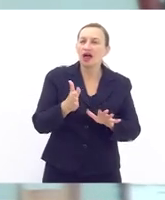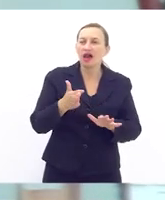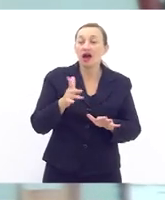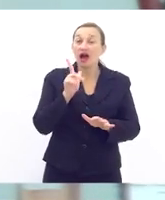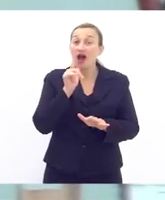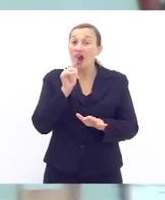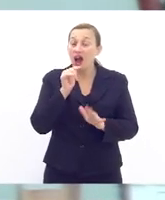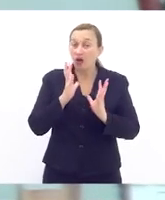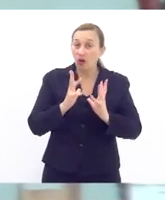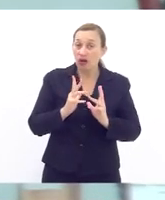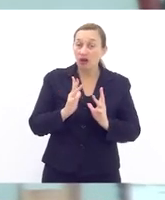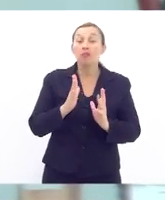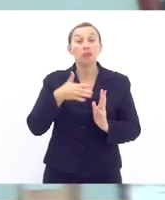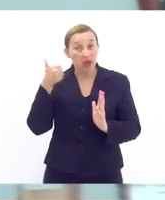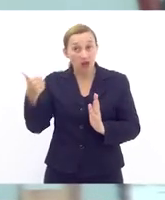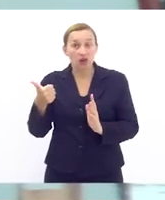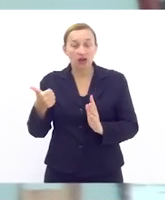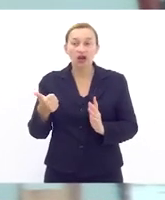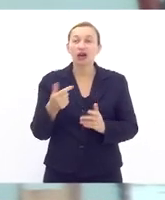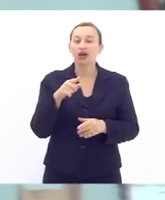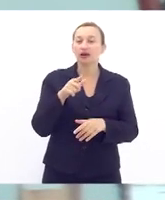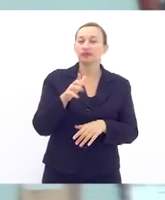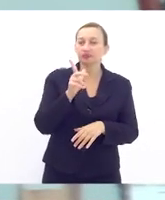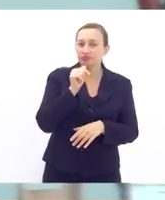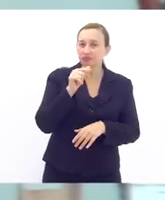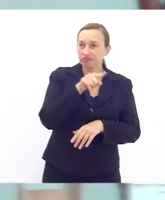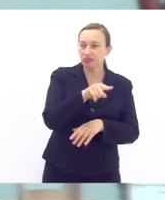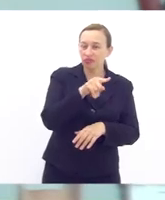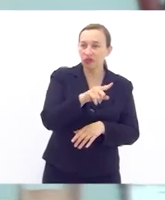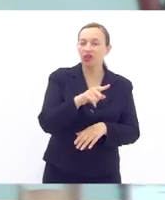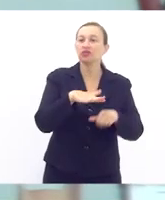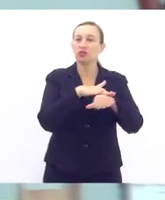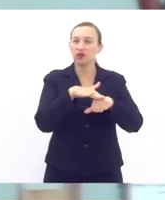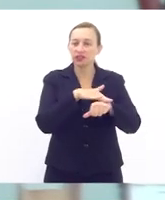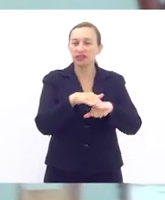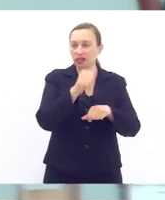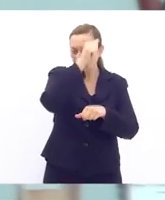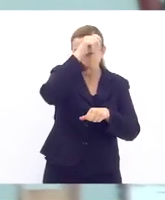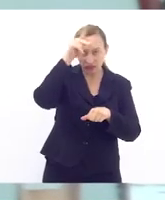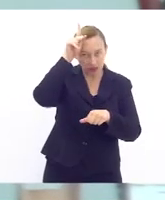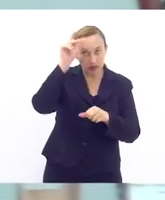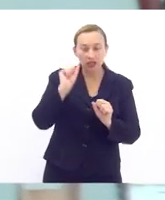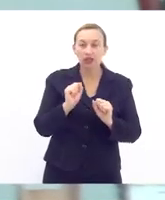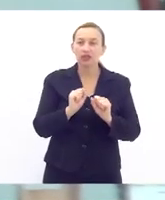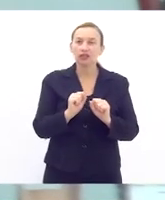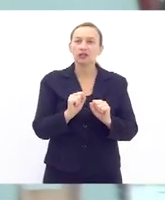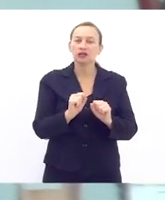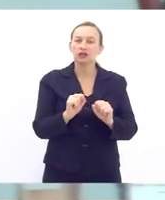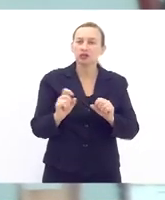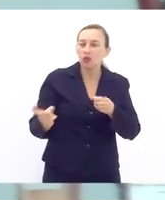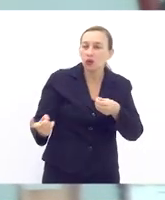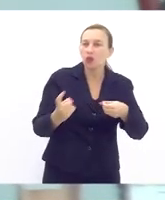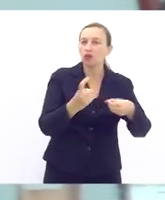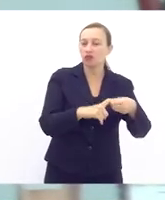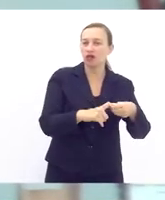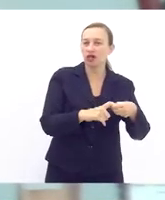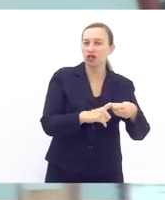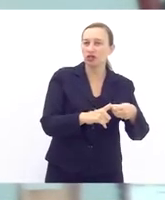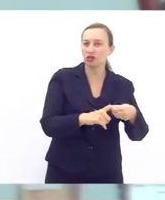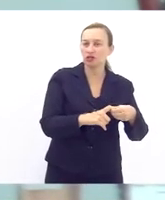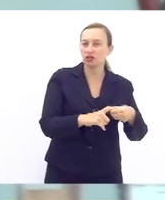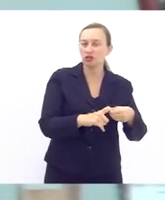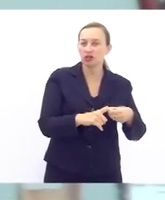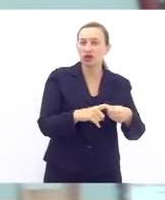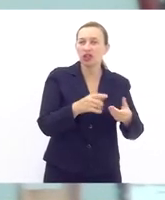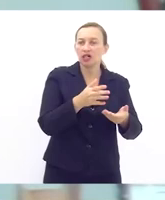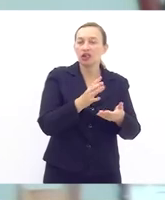essa obra que tá em torno de 79 milhões a gente tem que conversar com a prefeitura para ver se vai ser um convênio oneroso se vai ser na oneroso Cada um faz